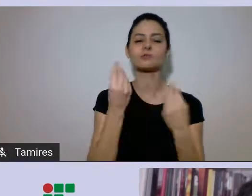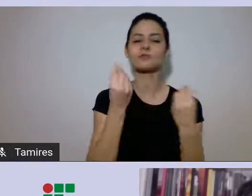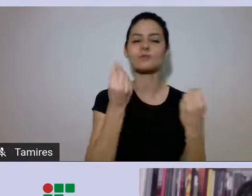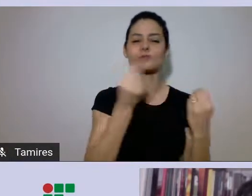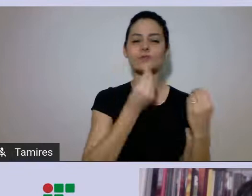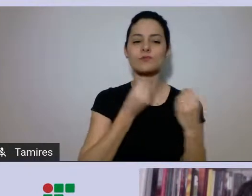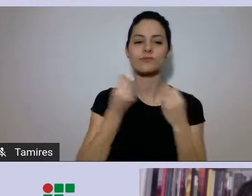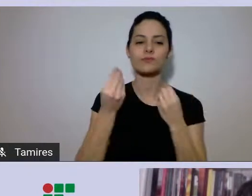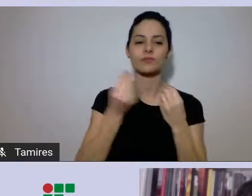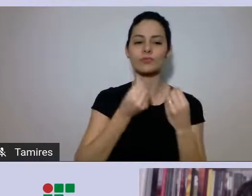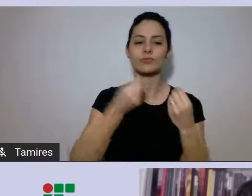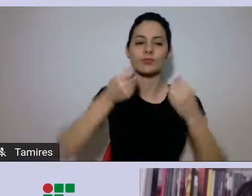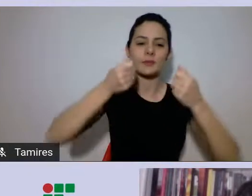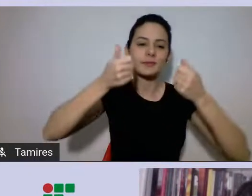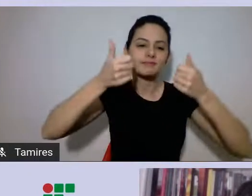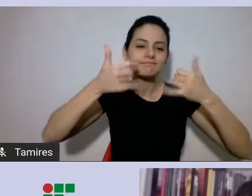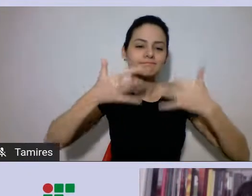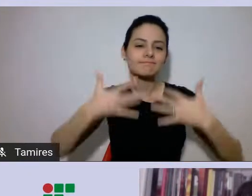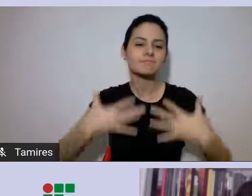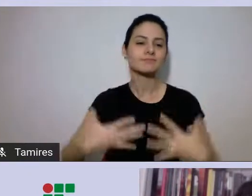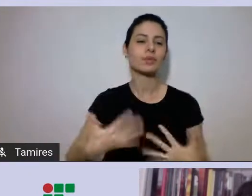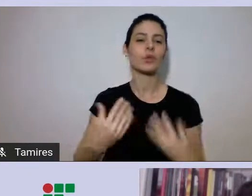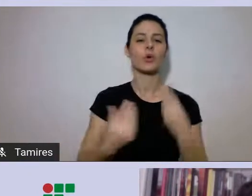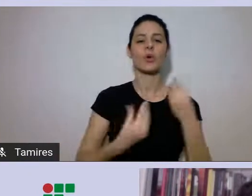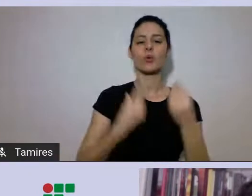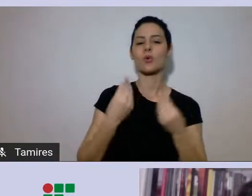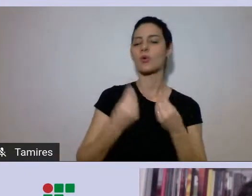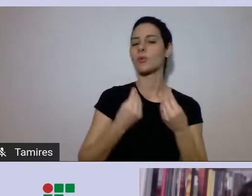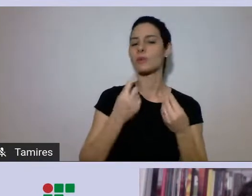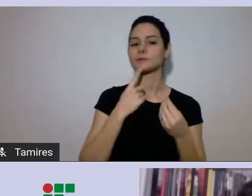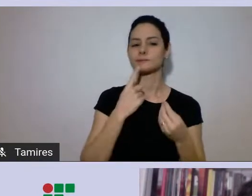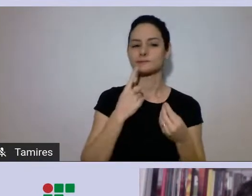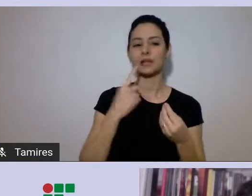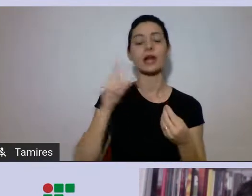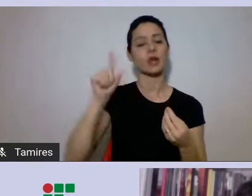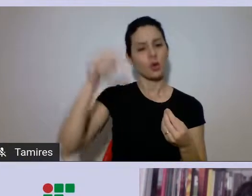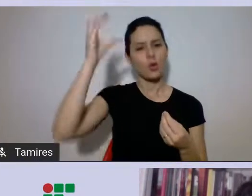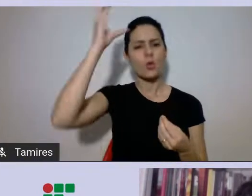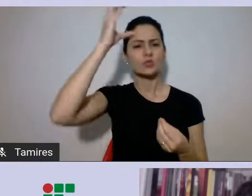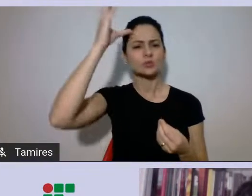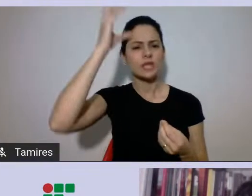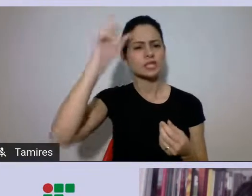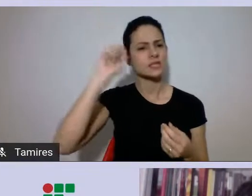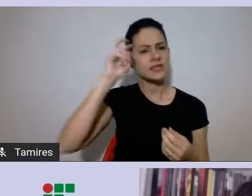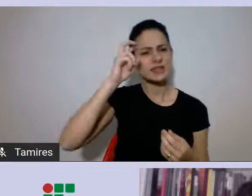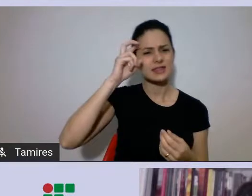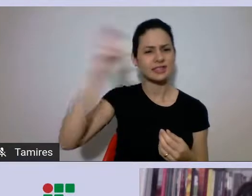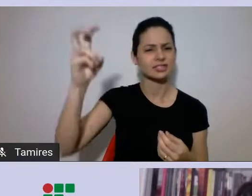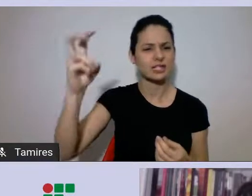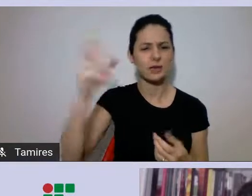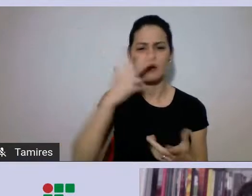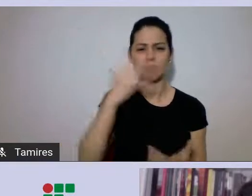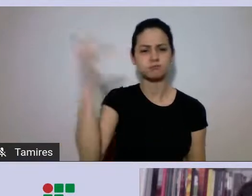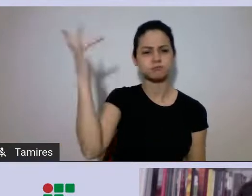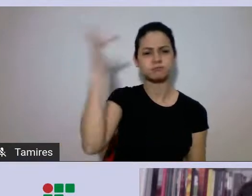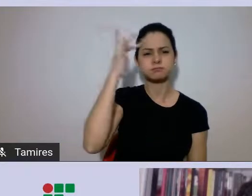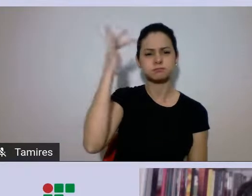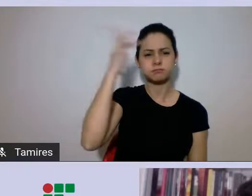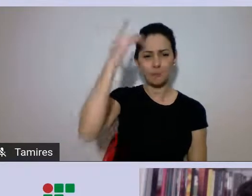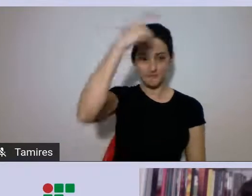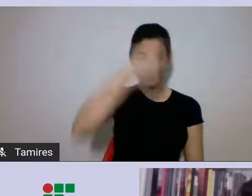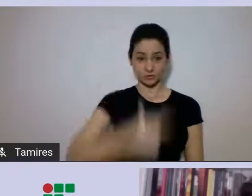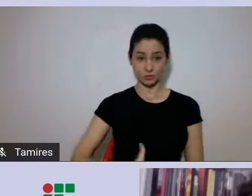assim, discriminado, quanto por extensão. Ter consciência ou inteligência, ser sábio. Um homem sábio